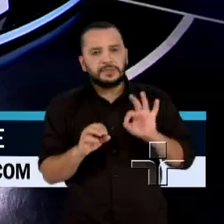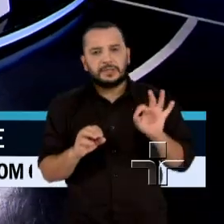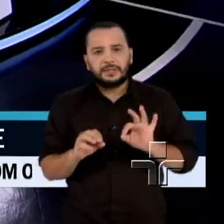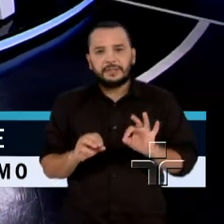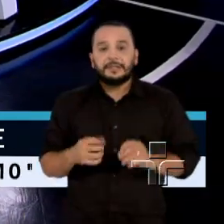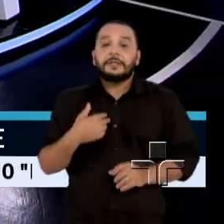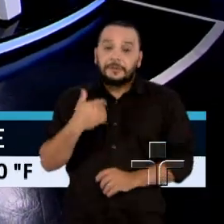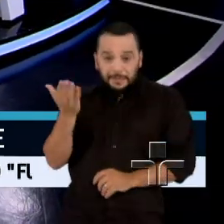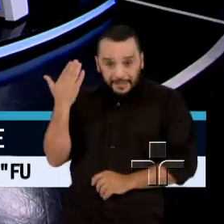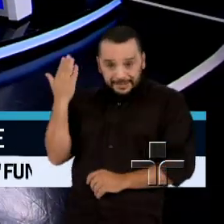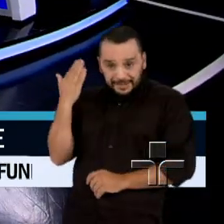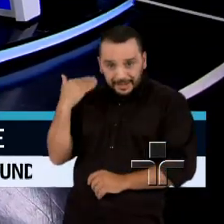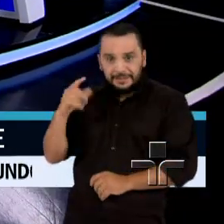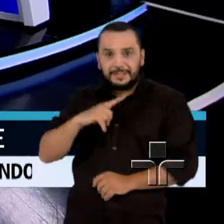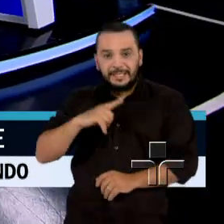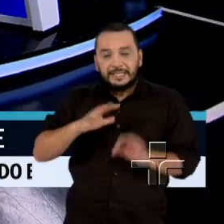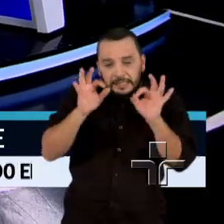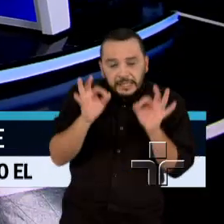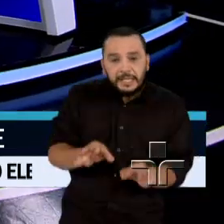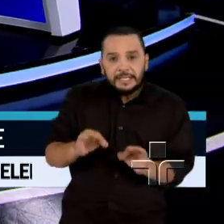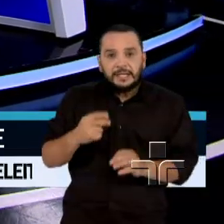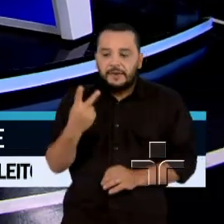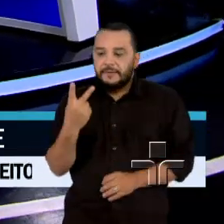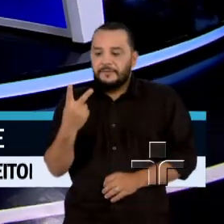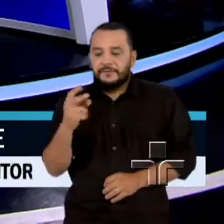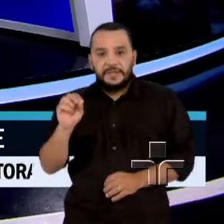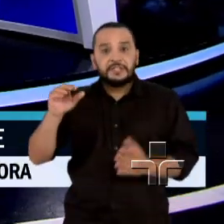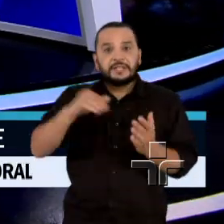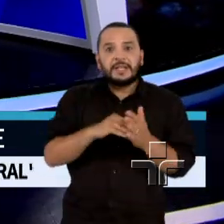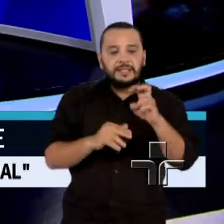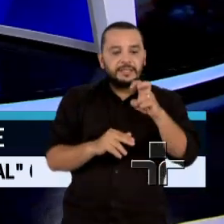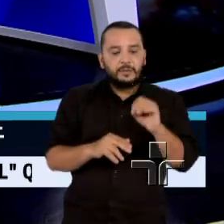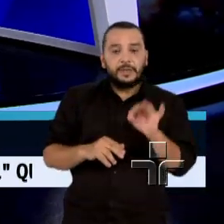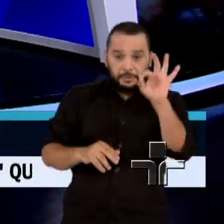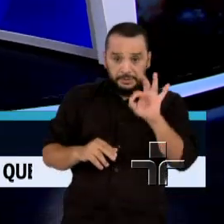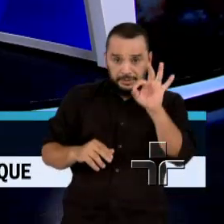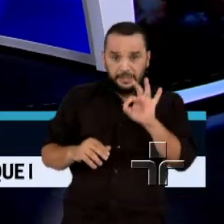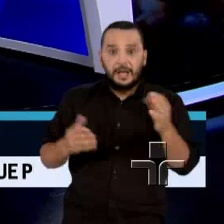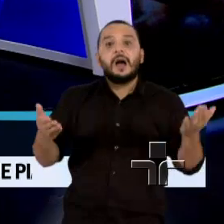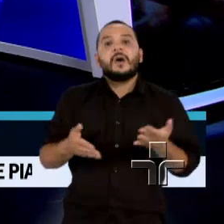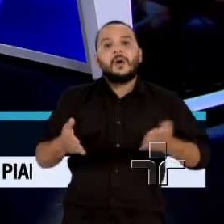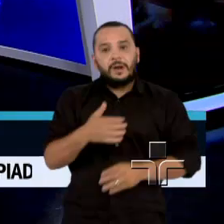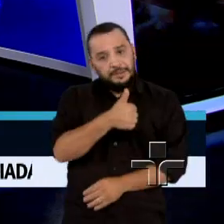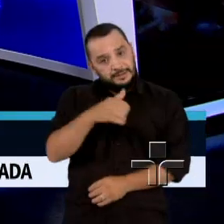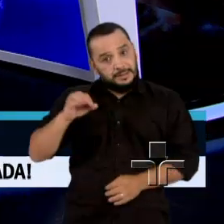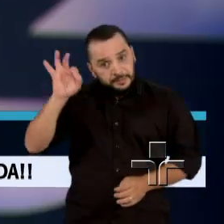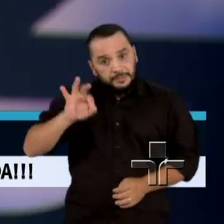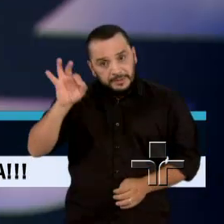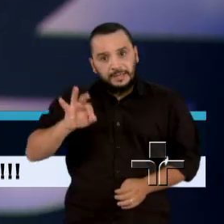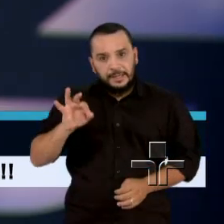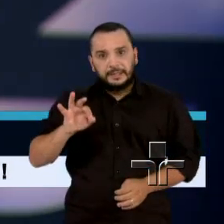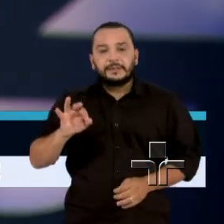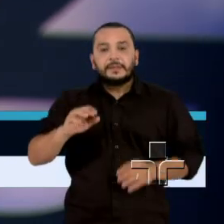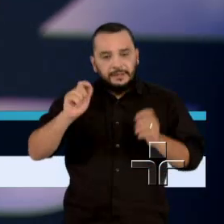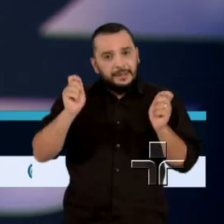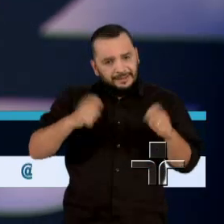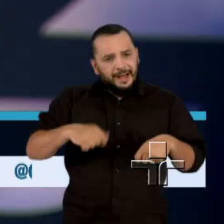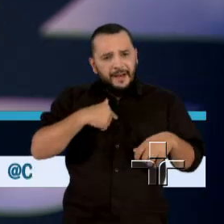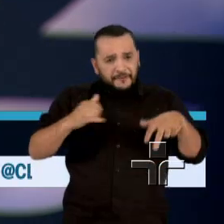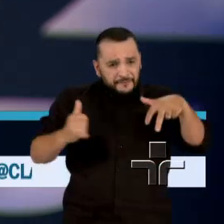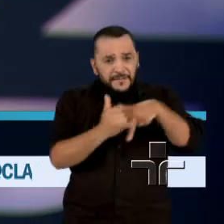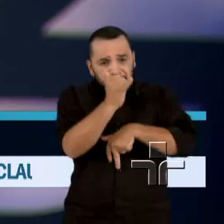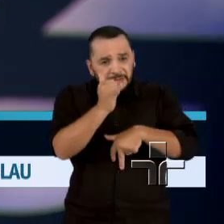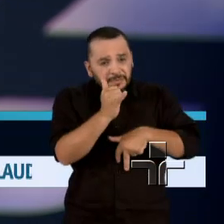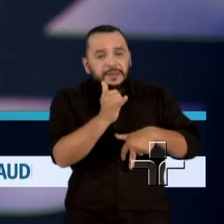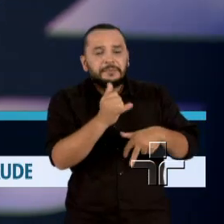ficar entre 20% a 50% e já era tido como uma prova. Agora 100%, que nem eu acabei de falar. O reconhecimento pela vítima é uma prova